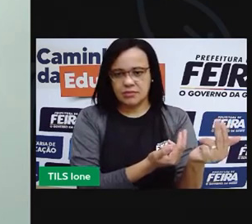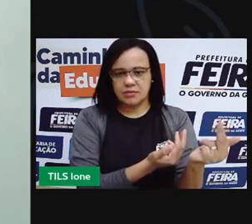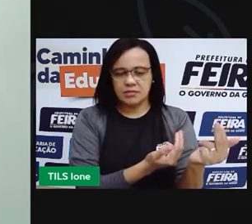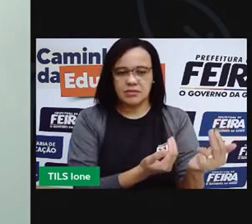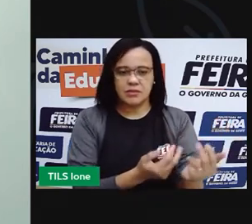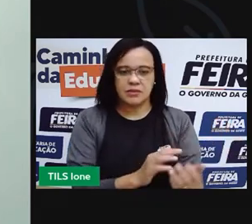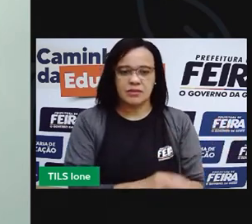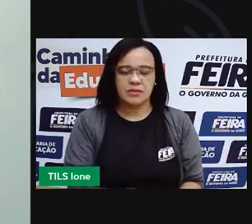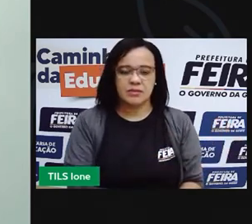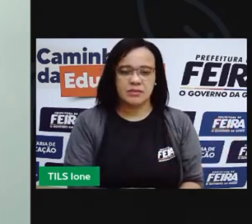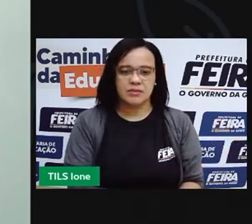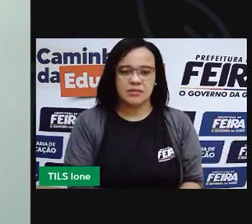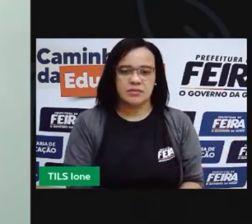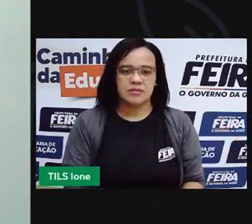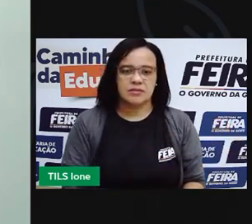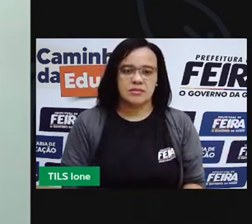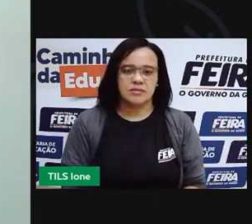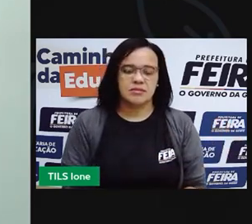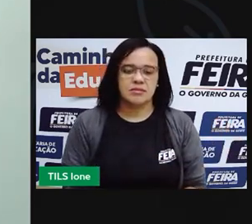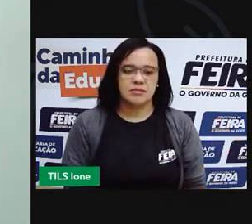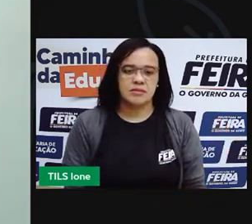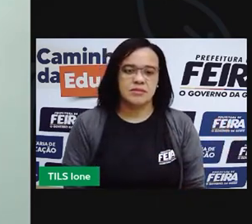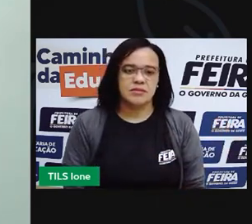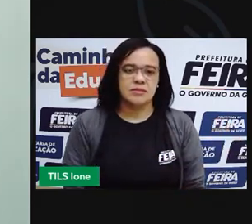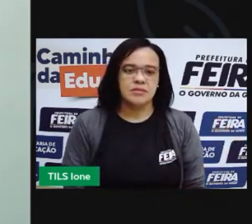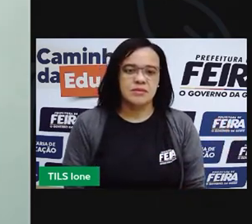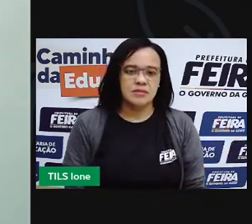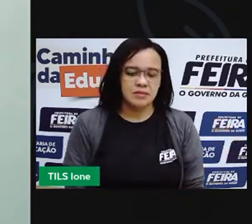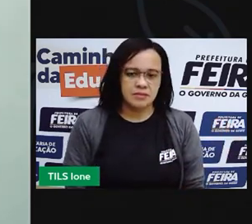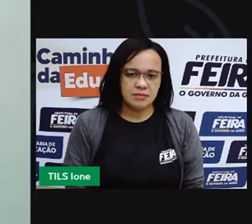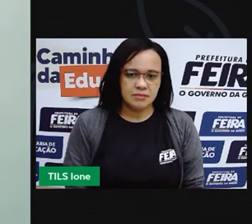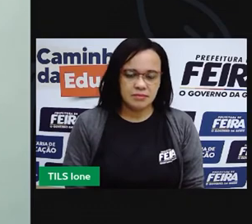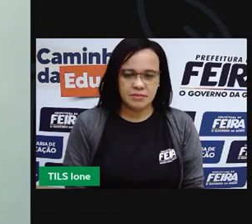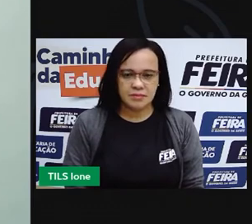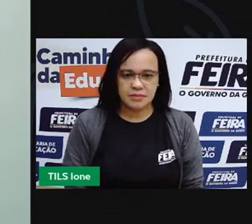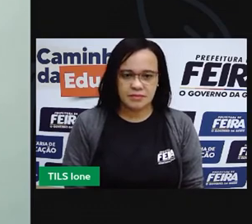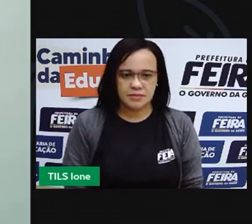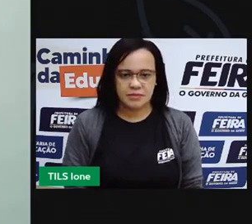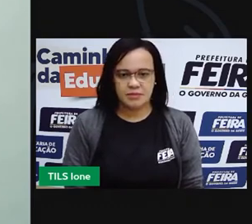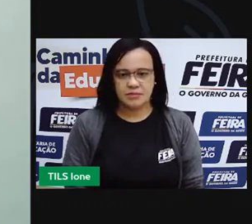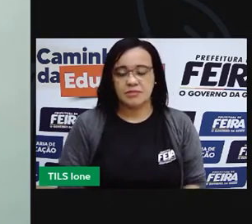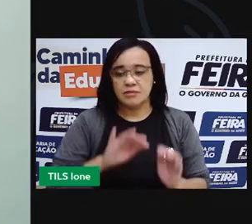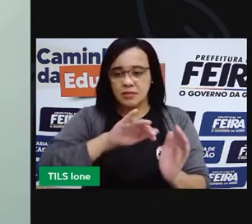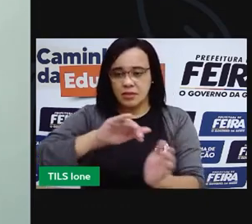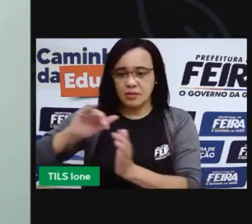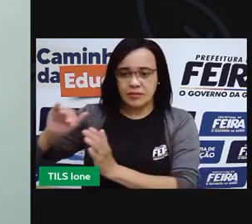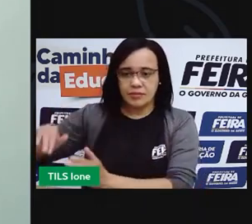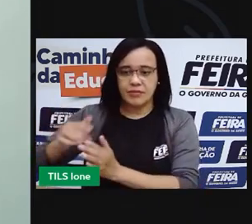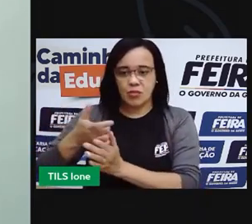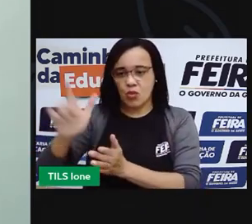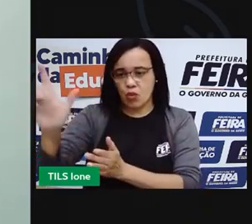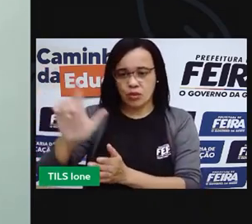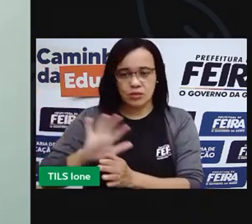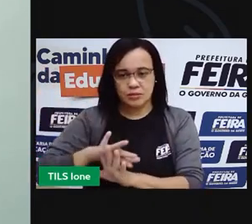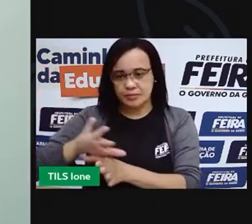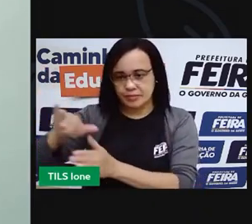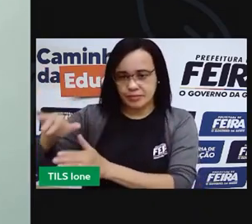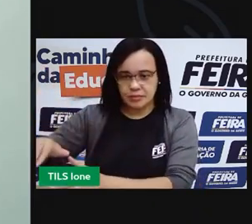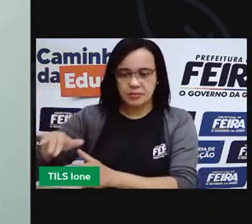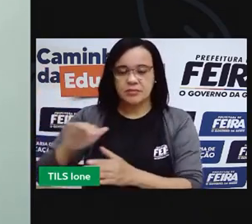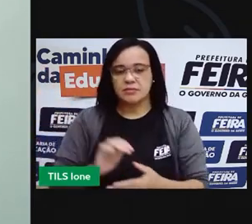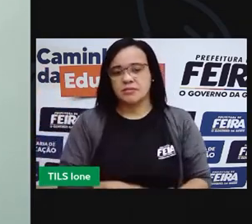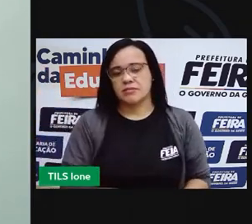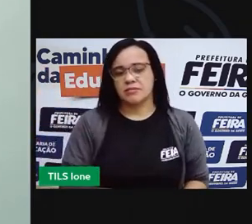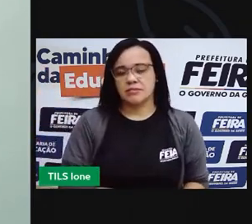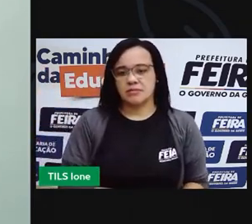Então, eu vou pegar o retângulo e vou reservar aqui para outra